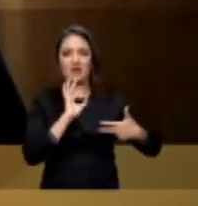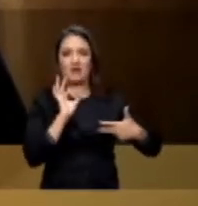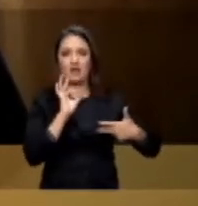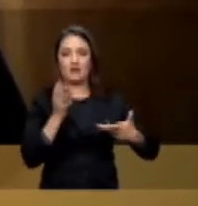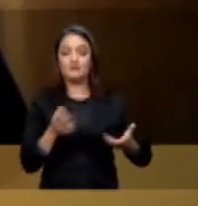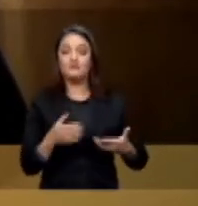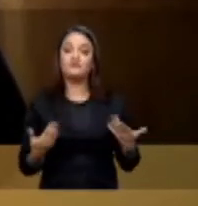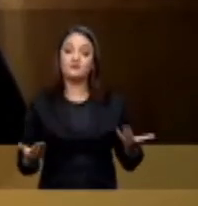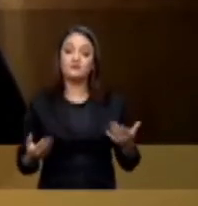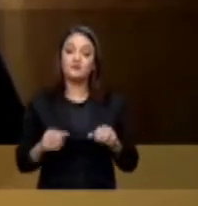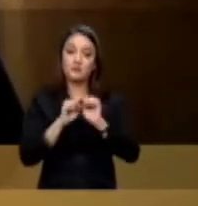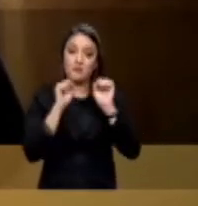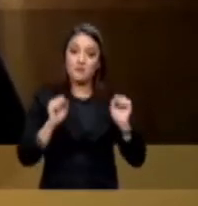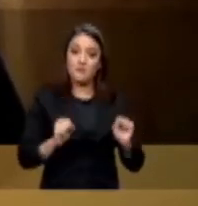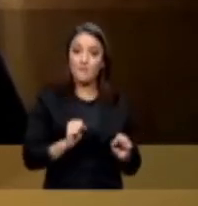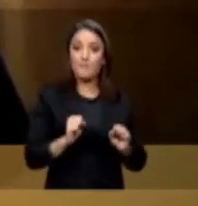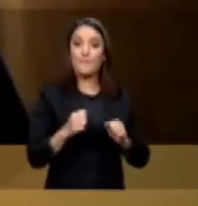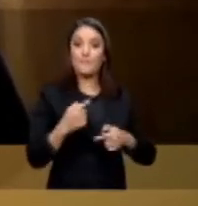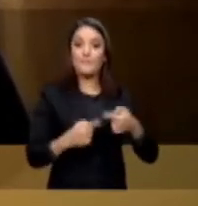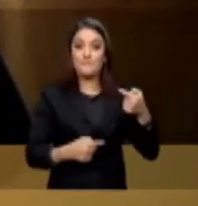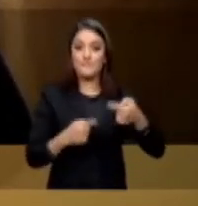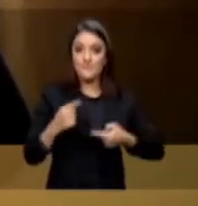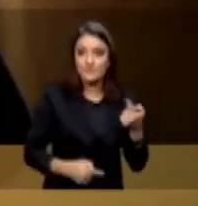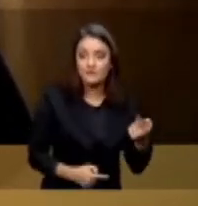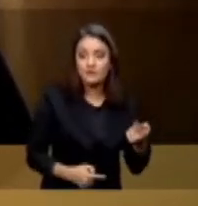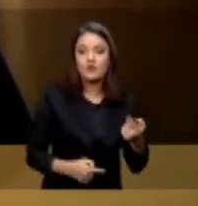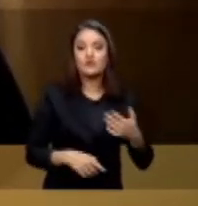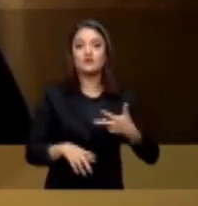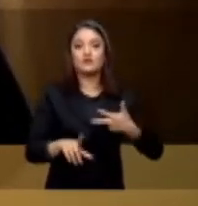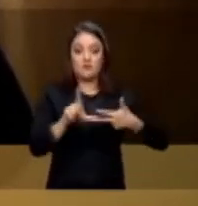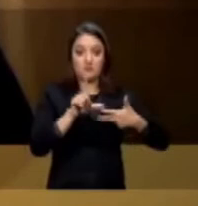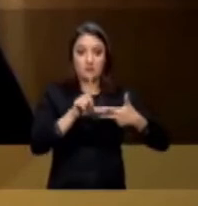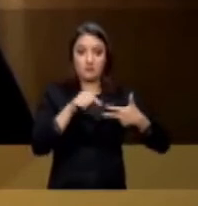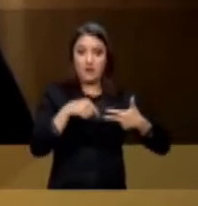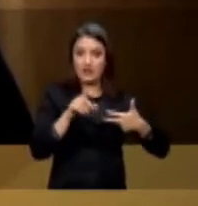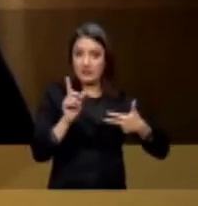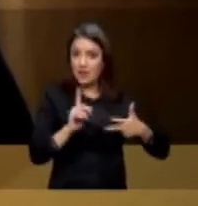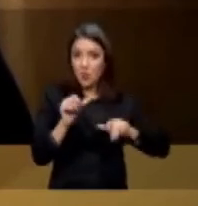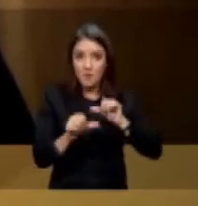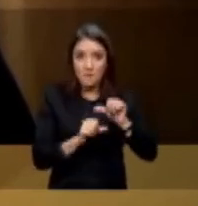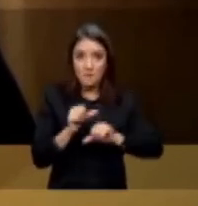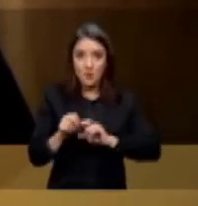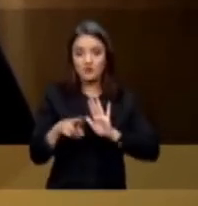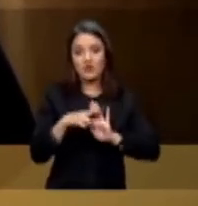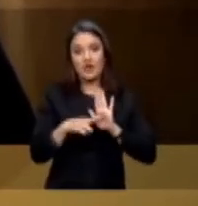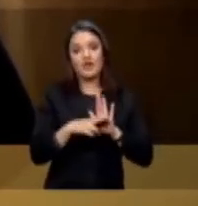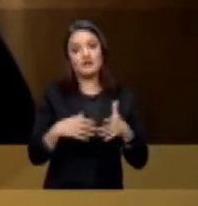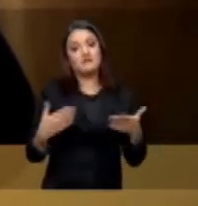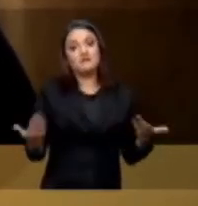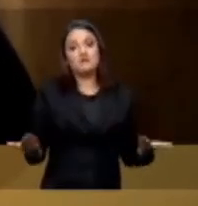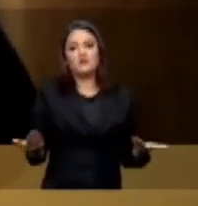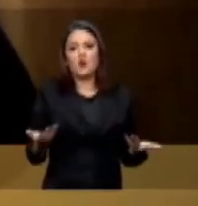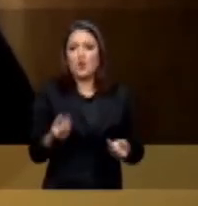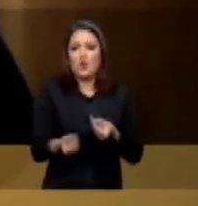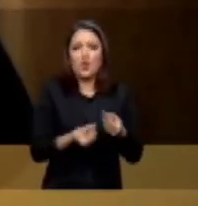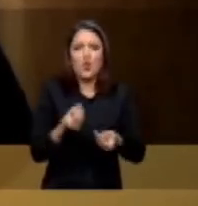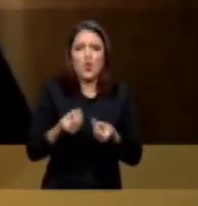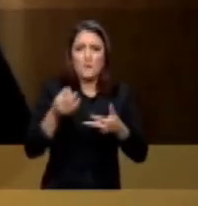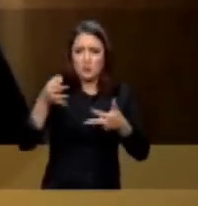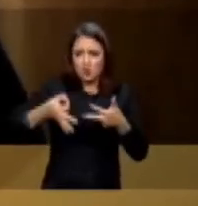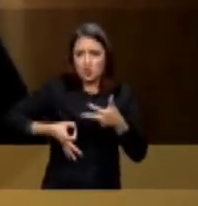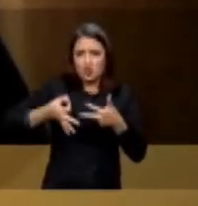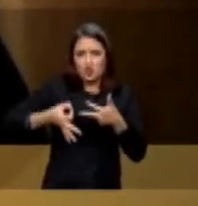sistema político, os eleitos, o parlamento, não modificam esta regra, por que deveria a